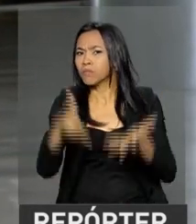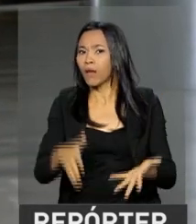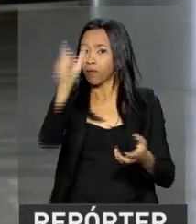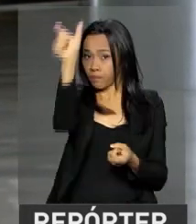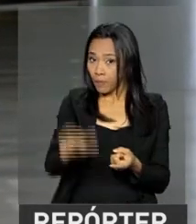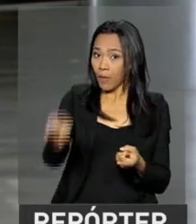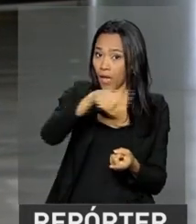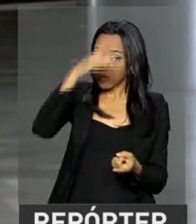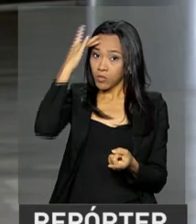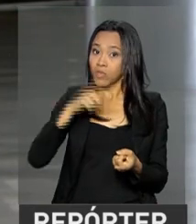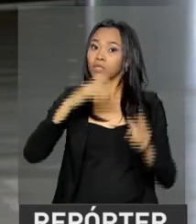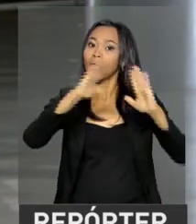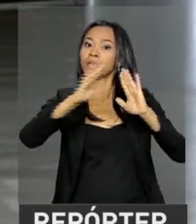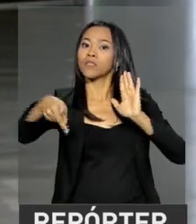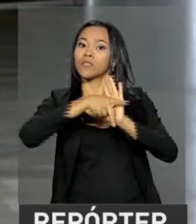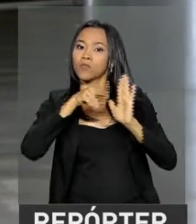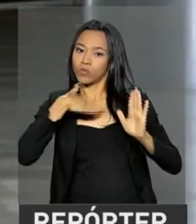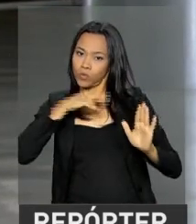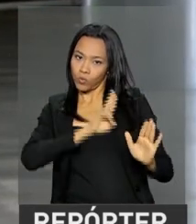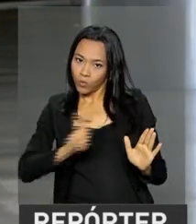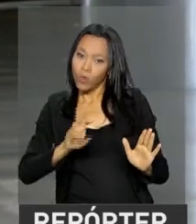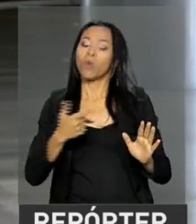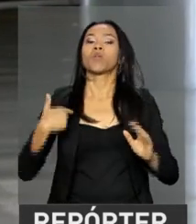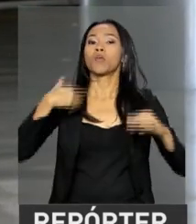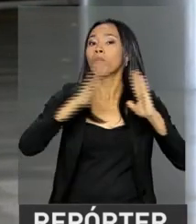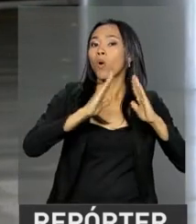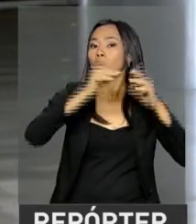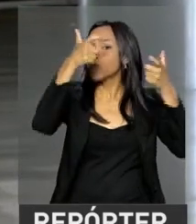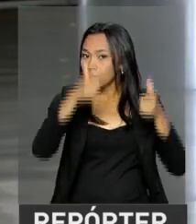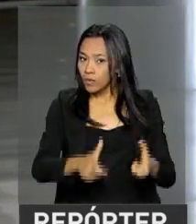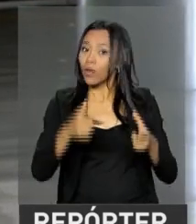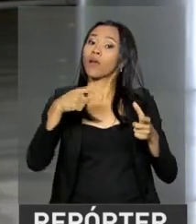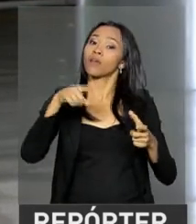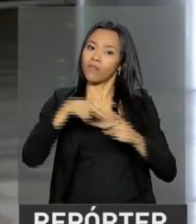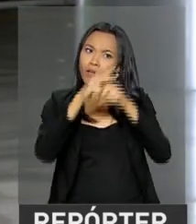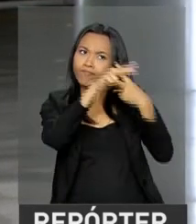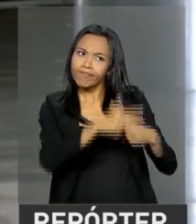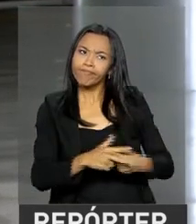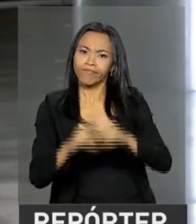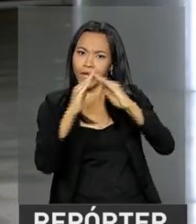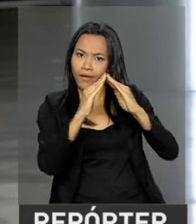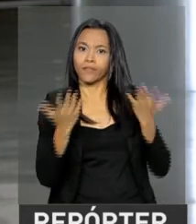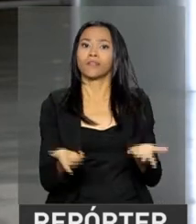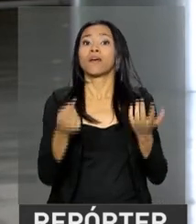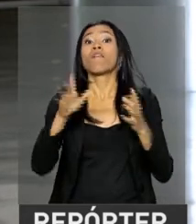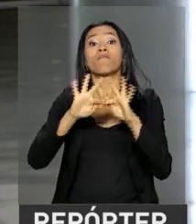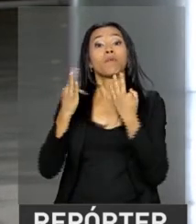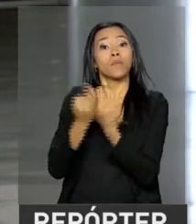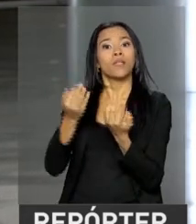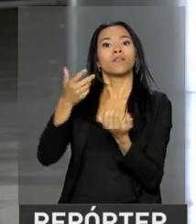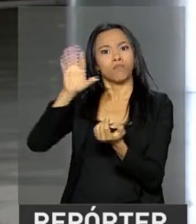beneficiário seja o proprietário do imóvel e também mora no local onde será feita a reforma terão prioridade famílias chefiadas